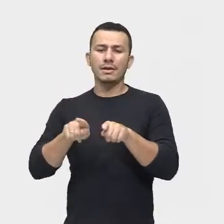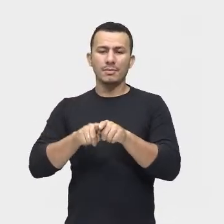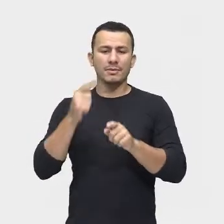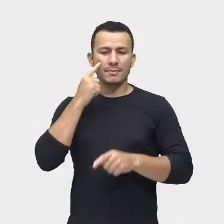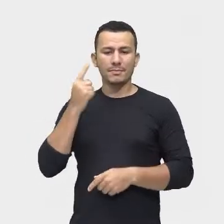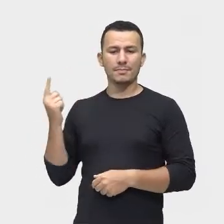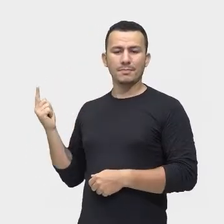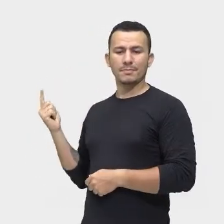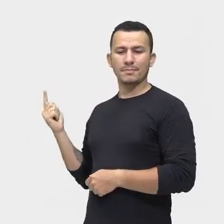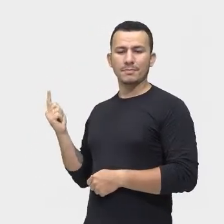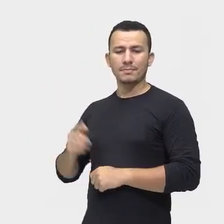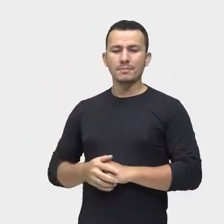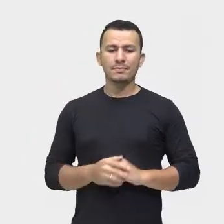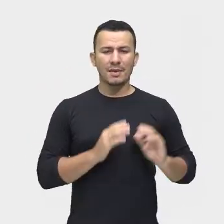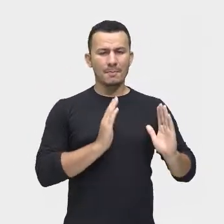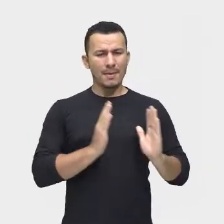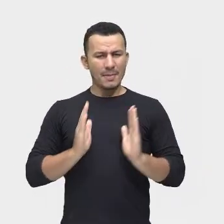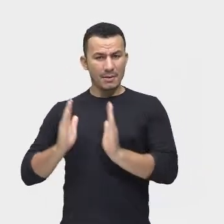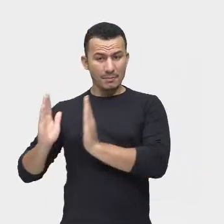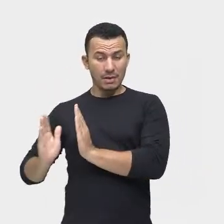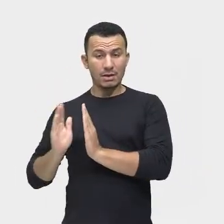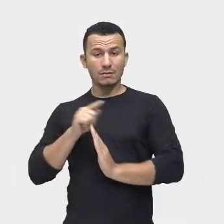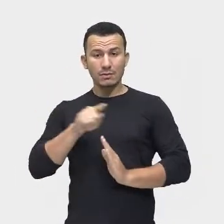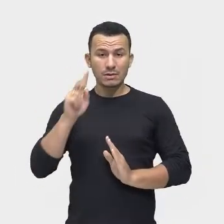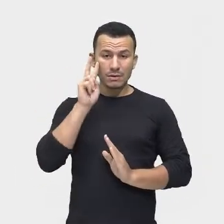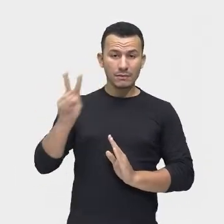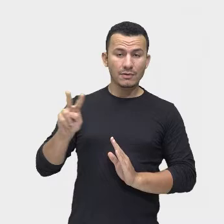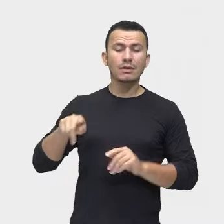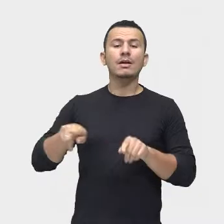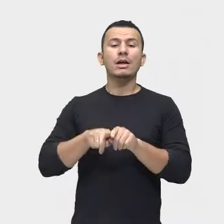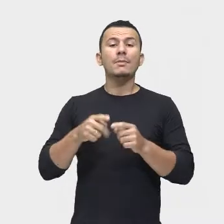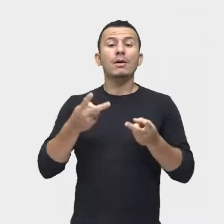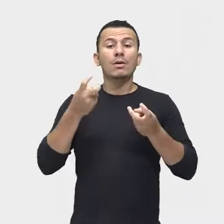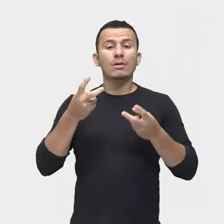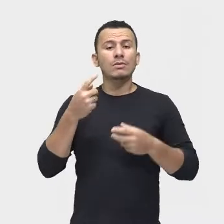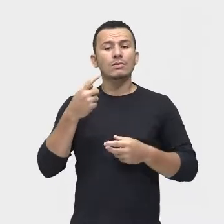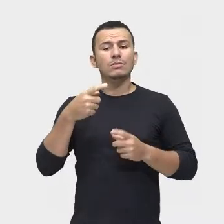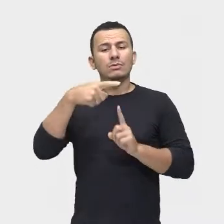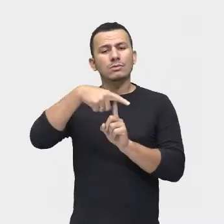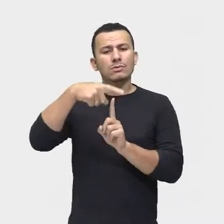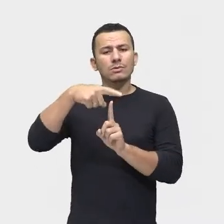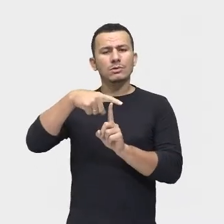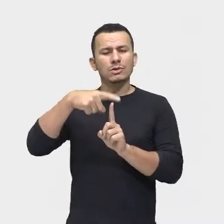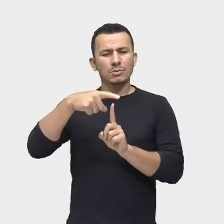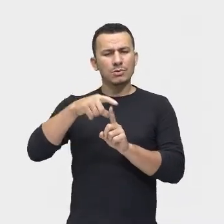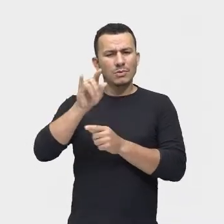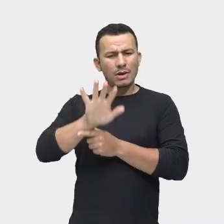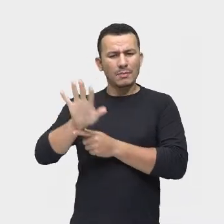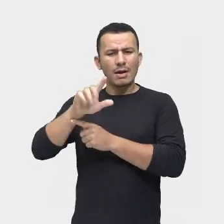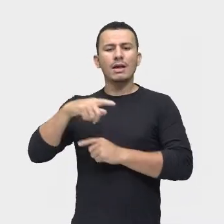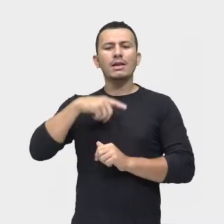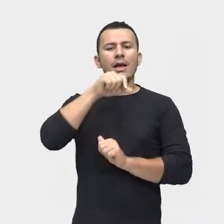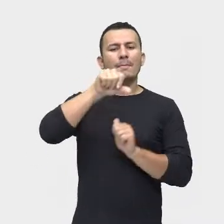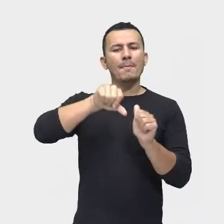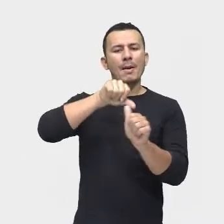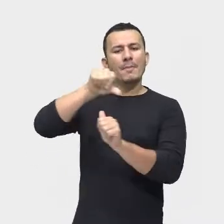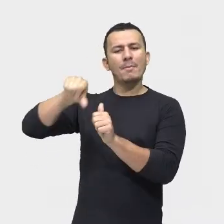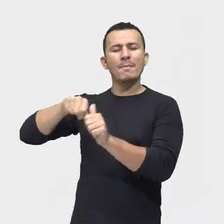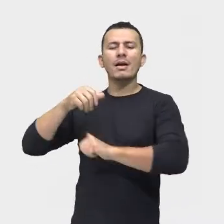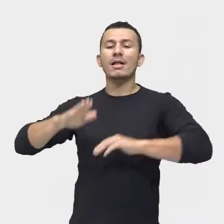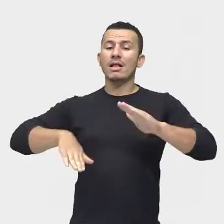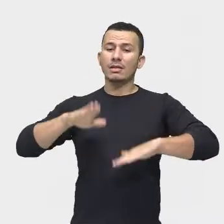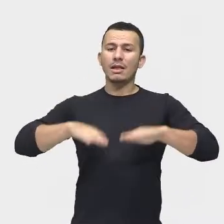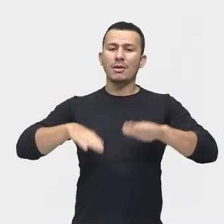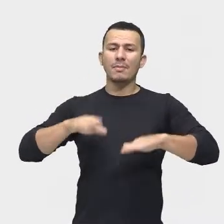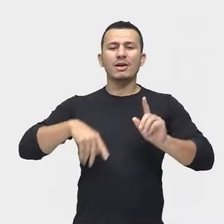esta representação. Observem também a forma desses músculos, eles mudam de acordo com o